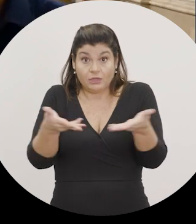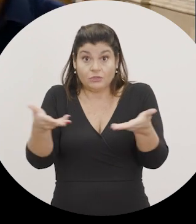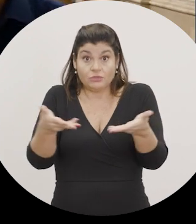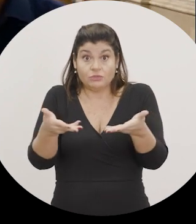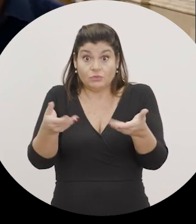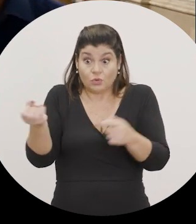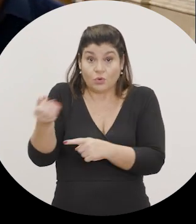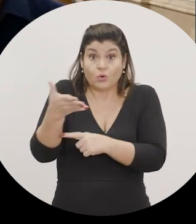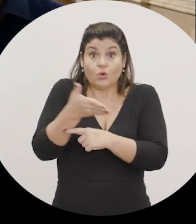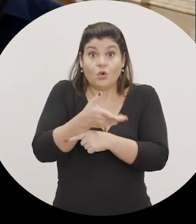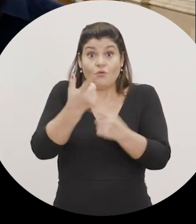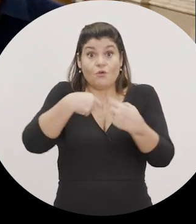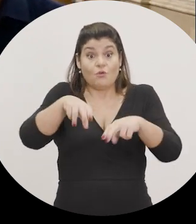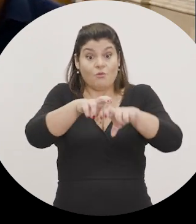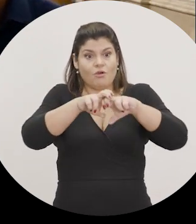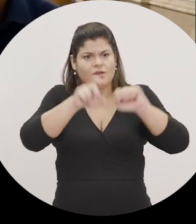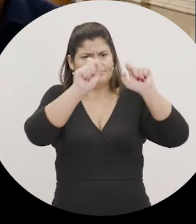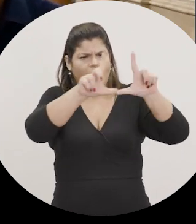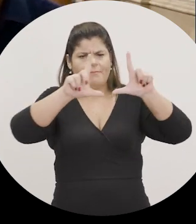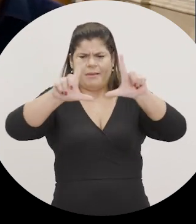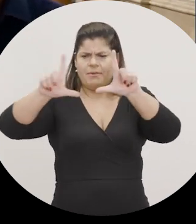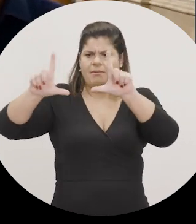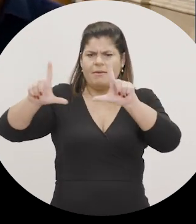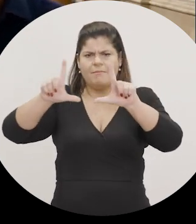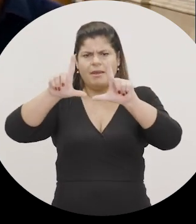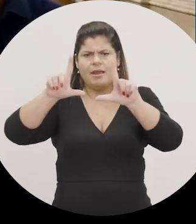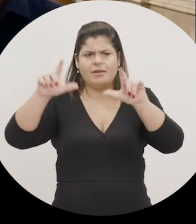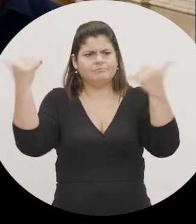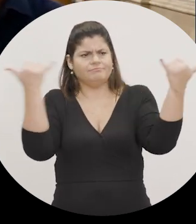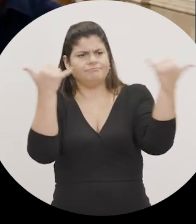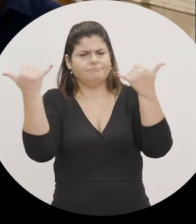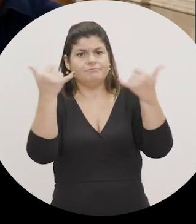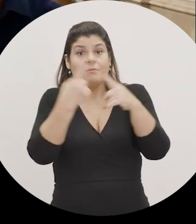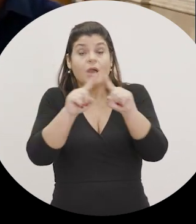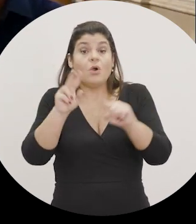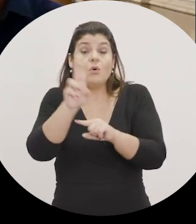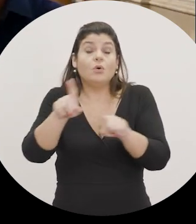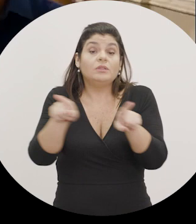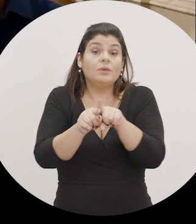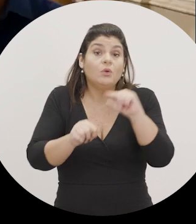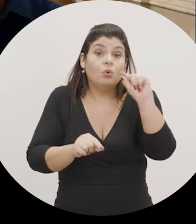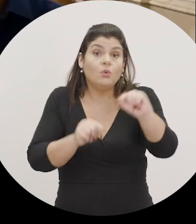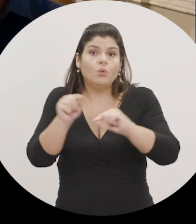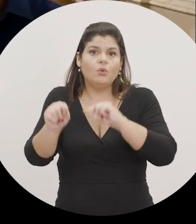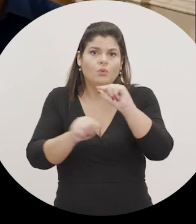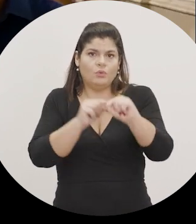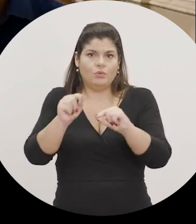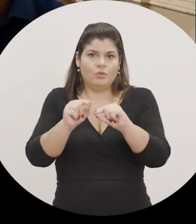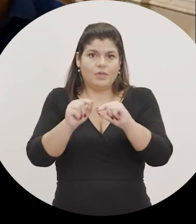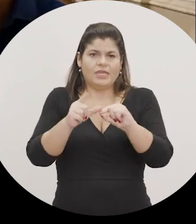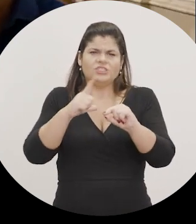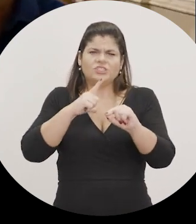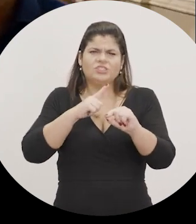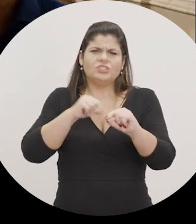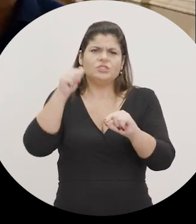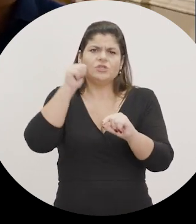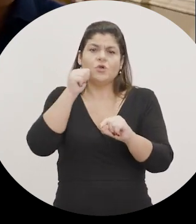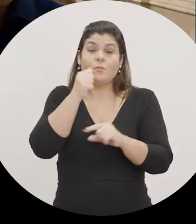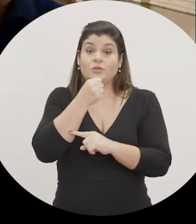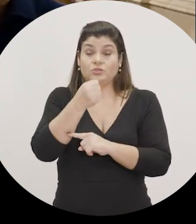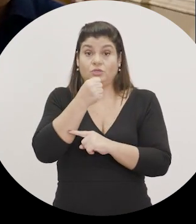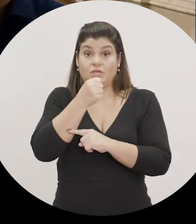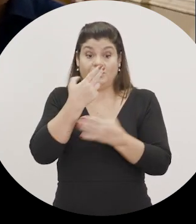muito atual daquela época, devido às manchetes, mas também utilizando-se de uma carta de uma